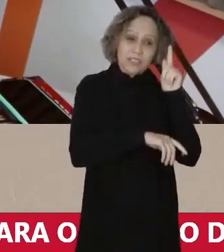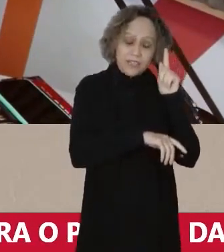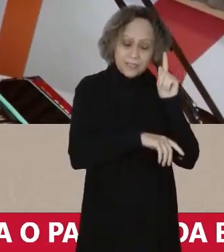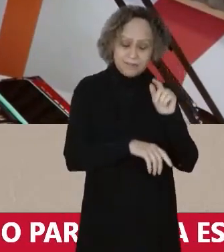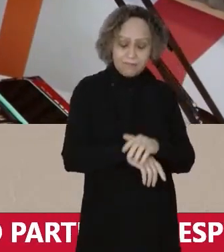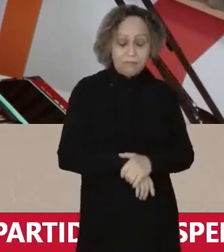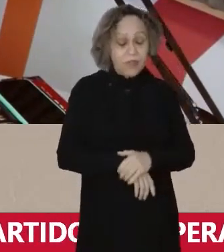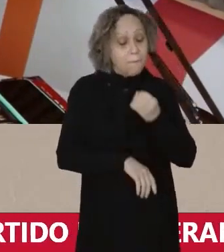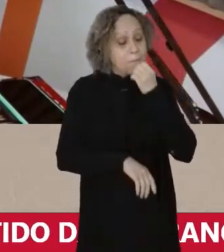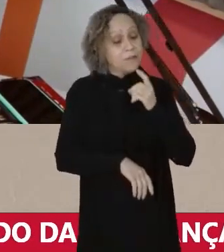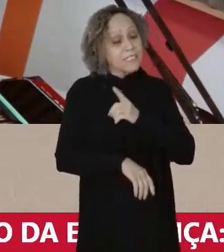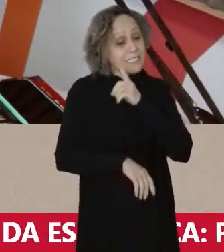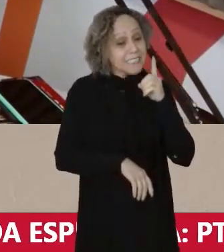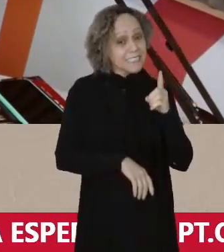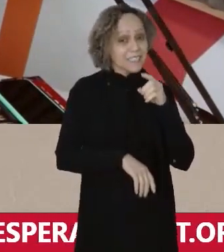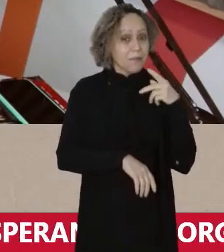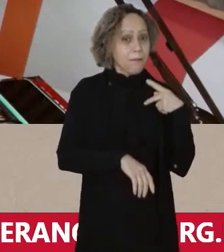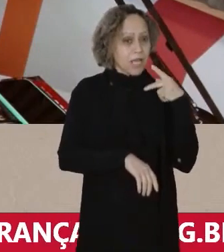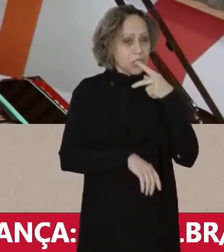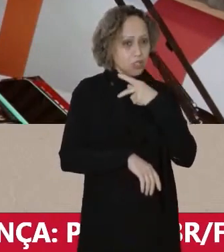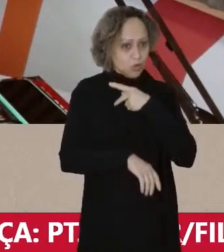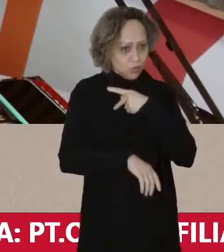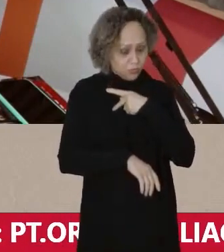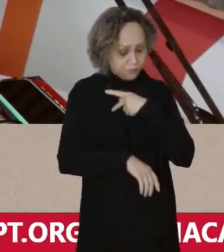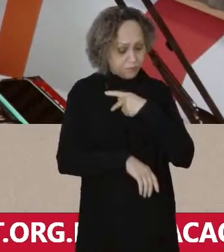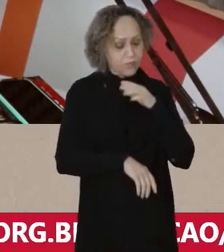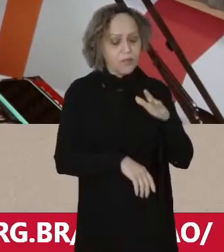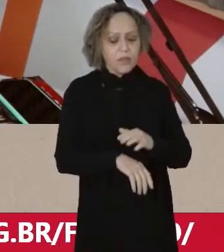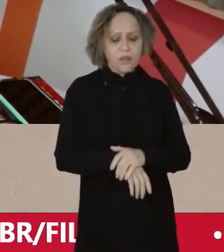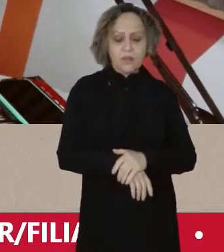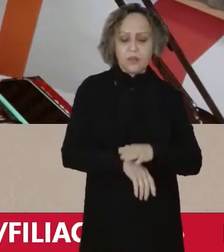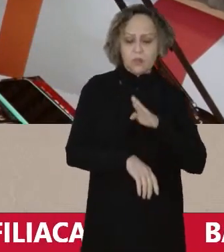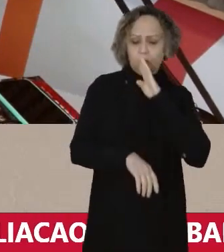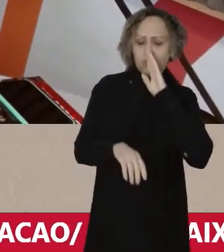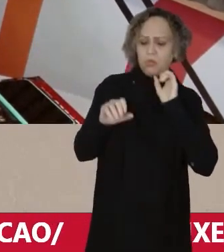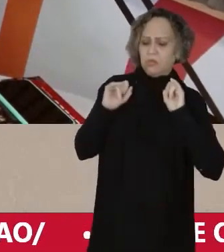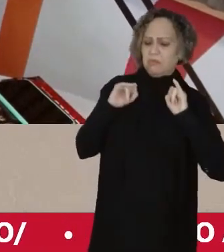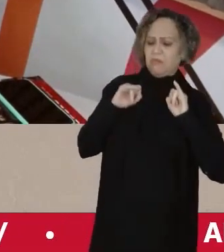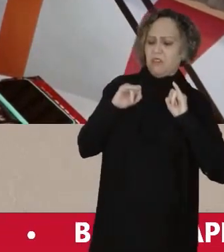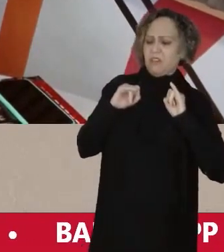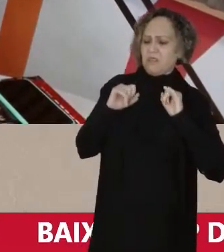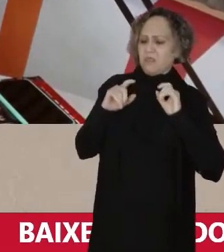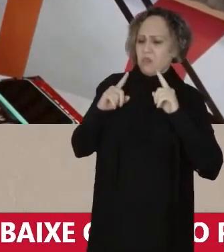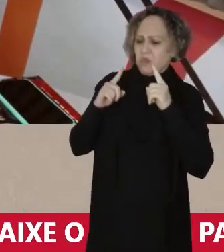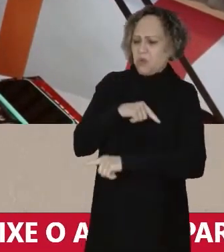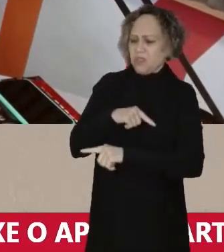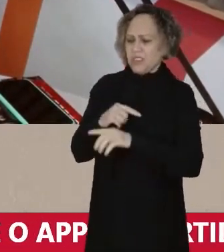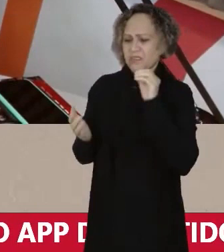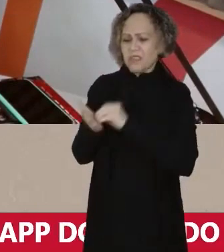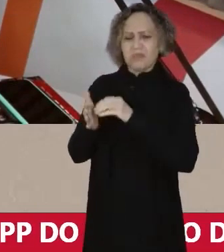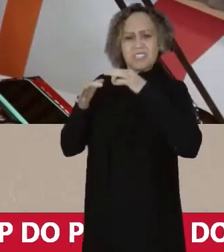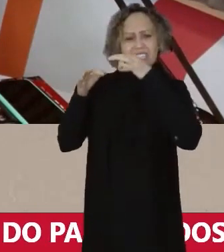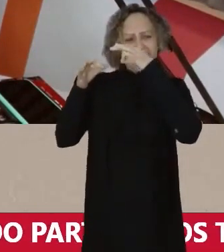Oliver Costa, bem-vindo. Aqui, omissão contra a injustiça é um dos piores pecados, diz o João Ricardo Roque.